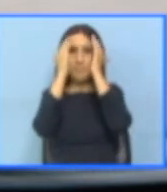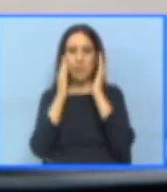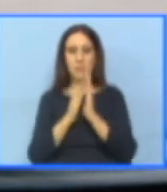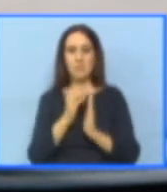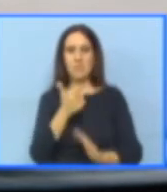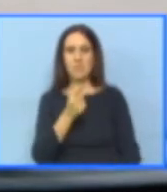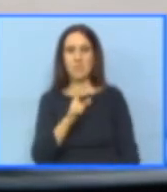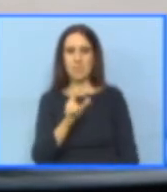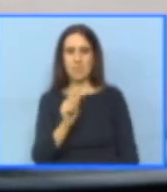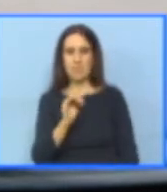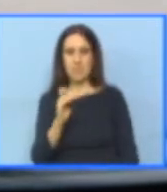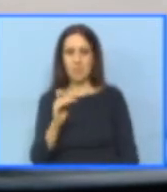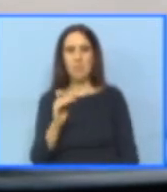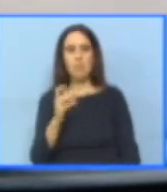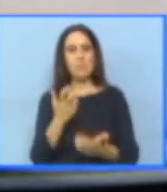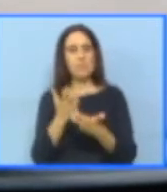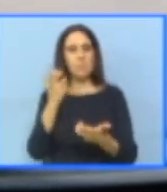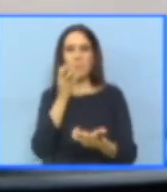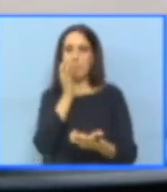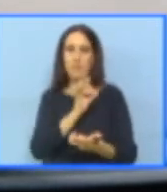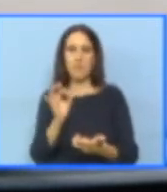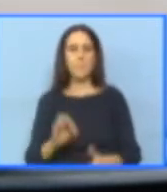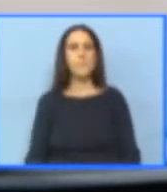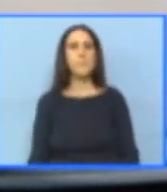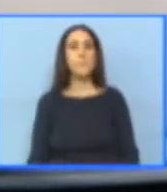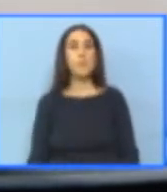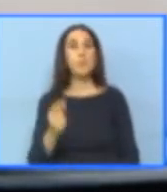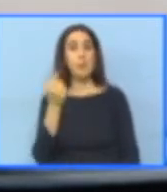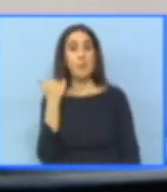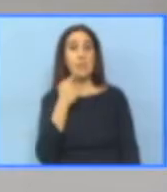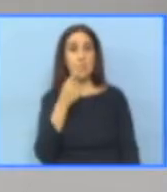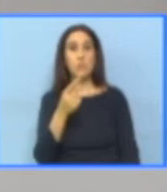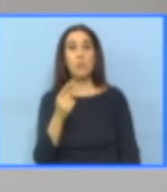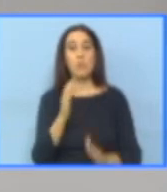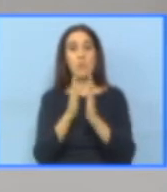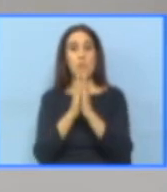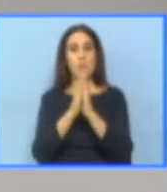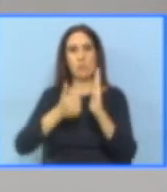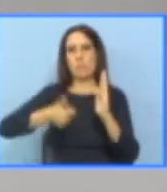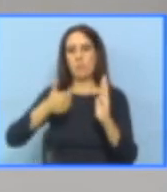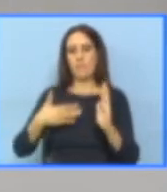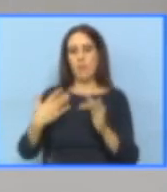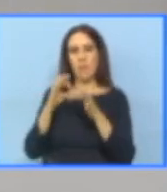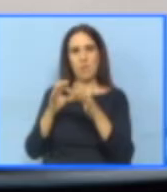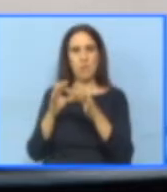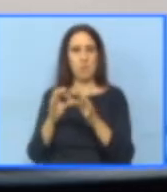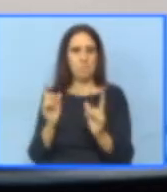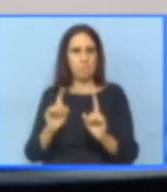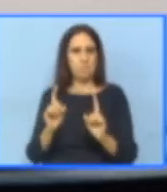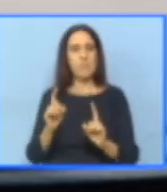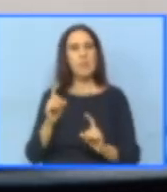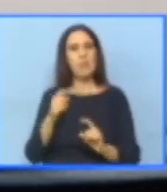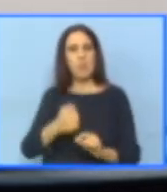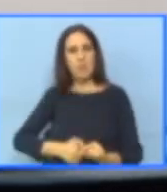simboliza magnificamente. E também, como dizia há pouco, não tendo a Igreja o exclusivo da caridade, a Igreja Católica, em todo o caso, aqueles que se